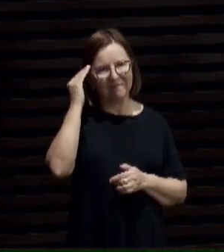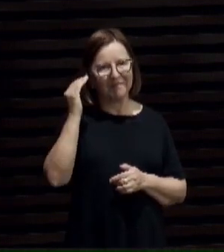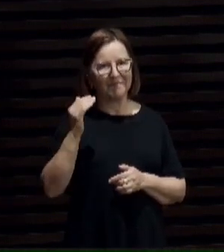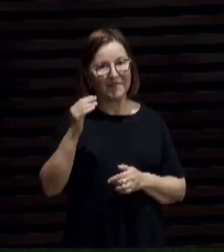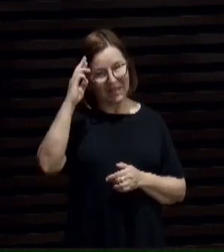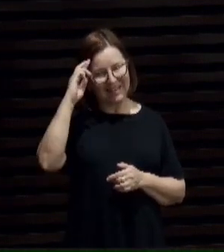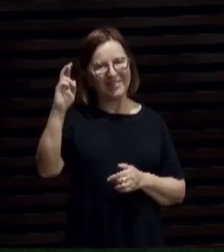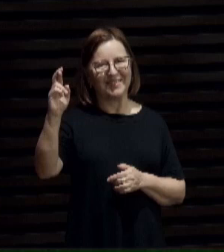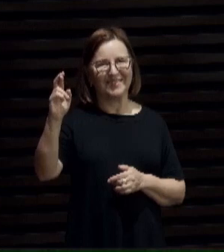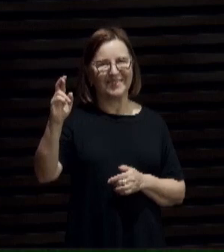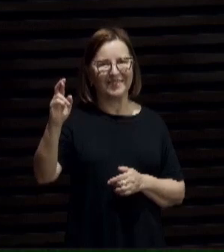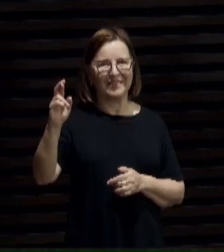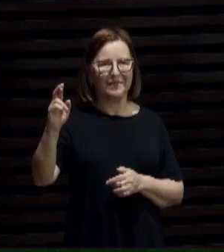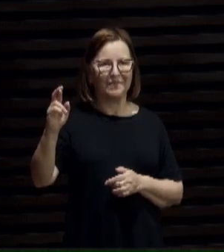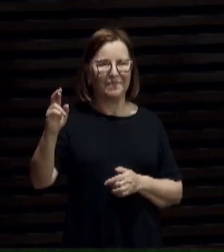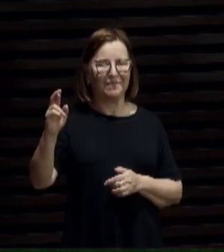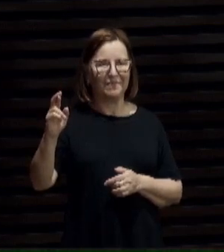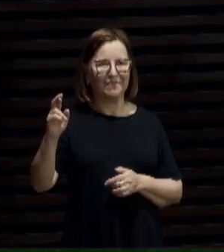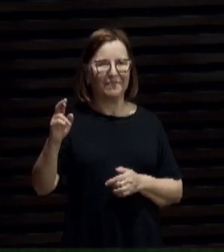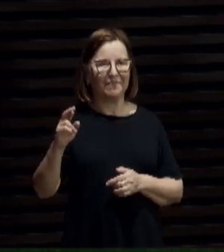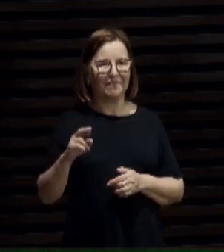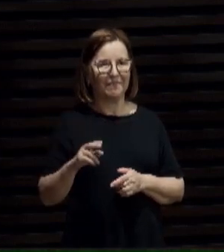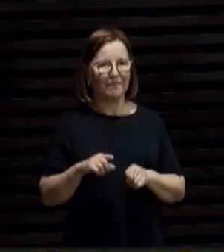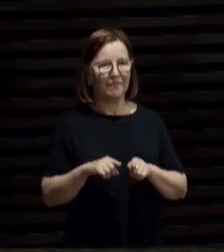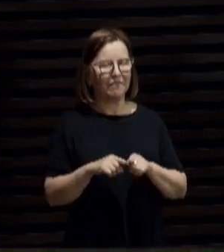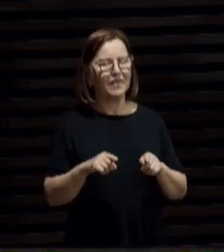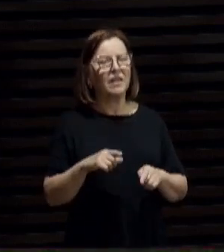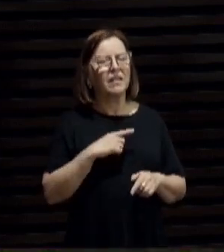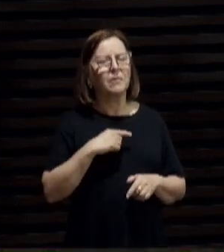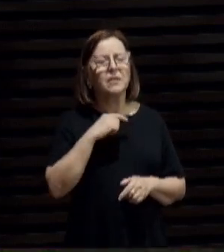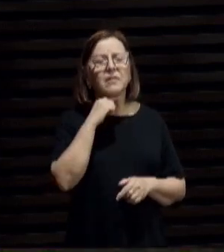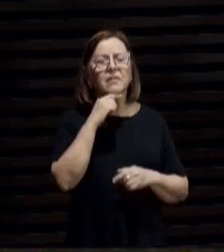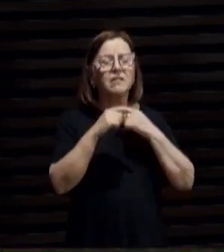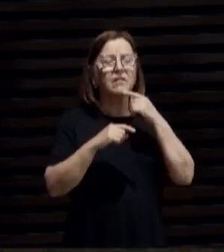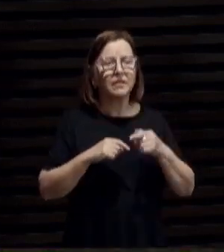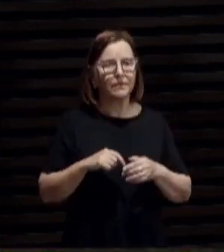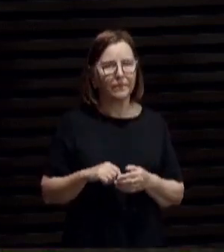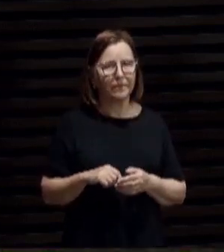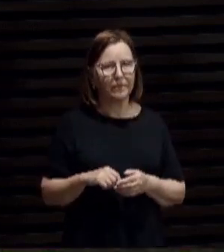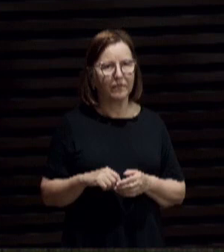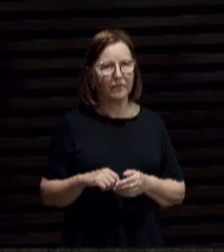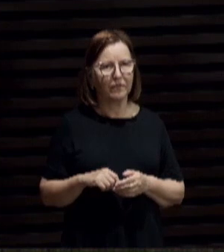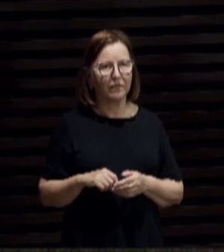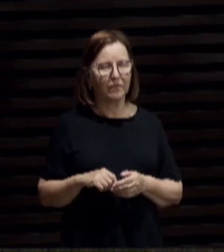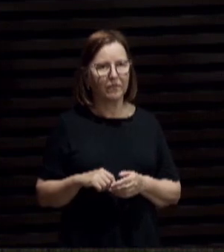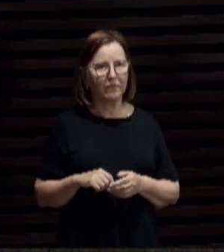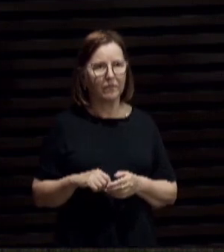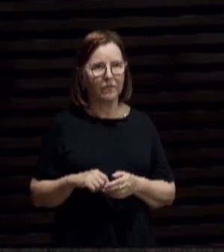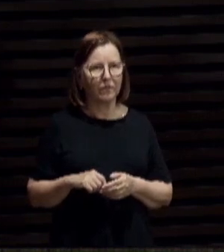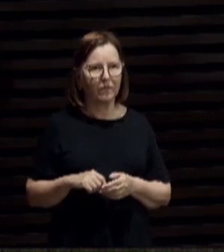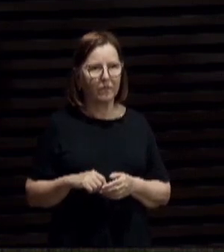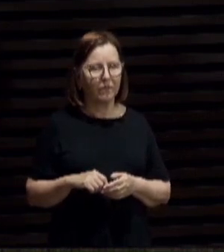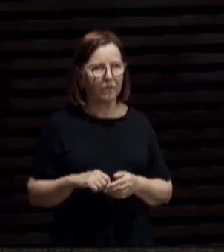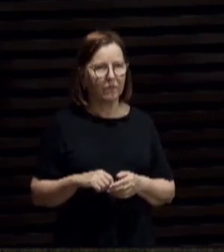que era o Senhor. Mas aqui tem uma dúvida. É quando ainda você não tem a certeza, será